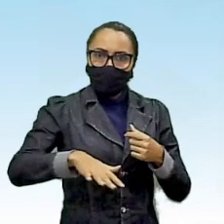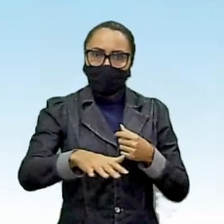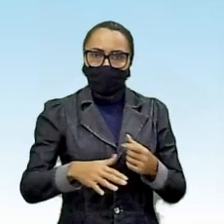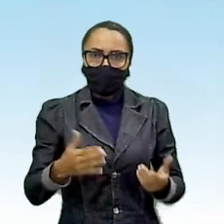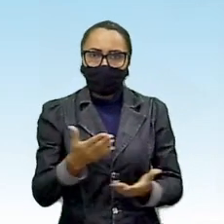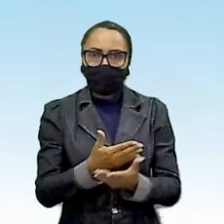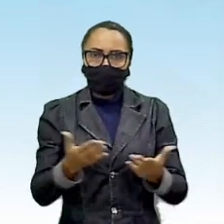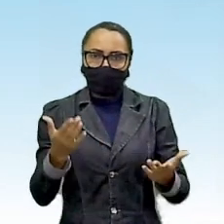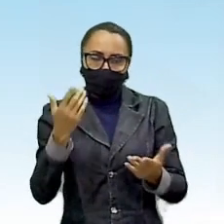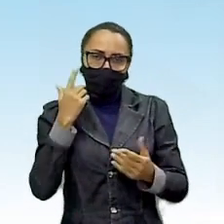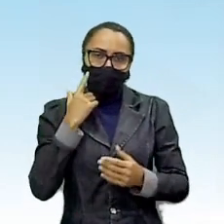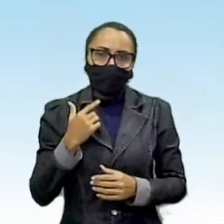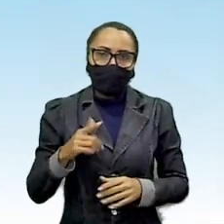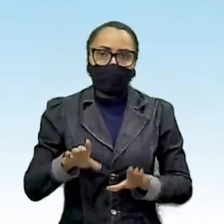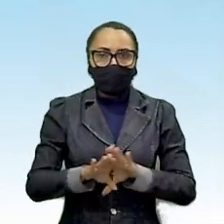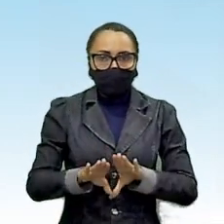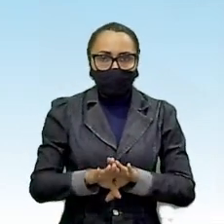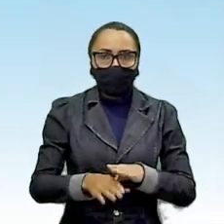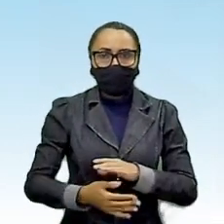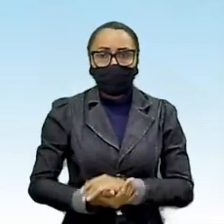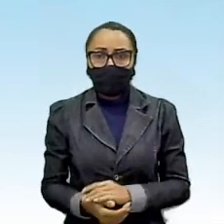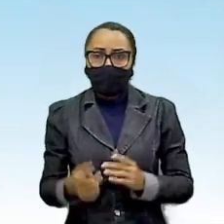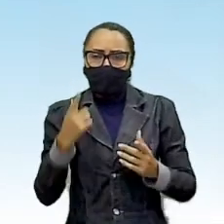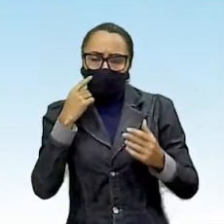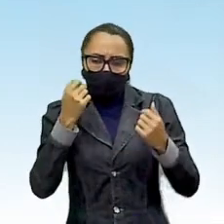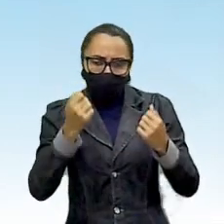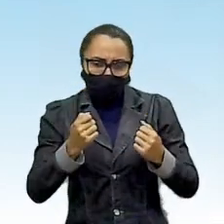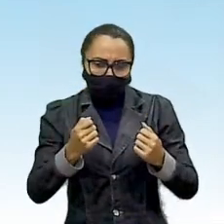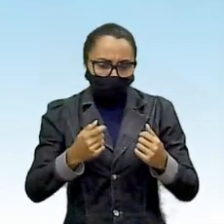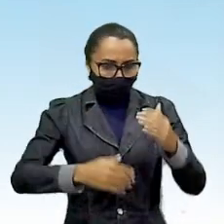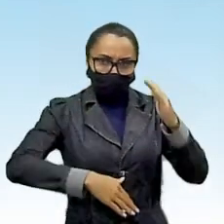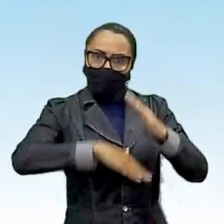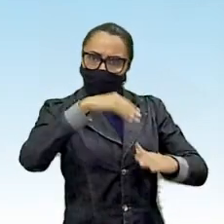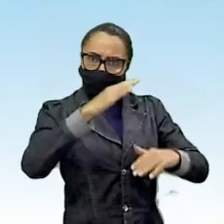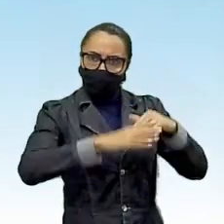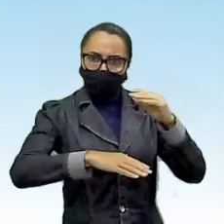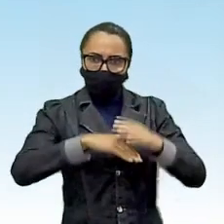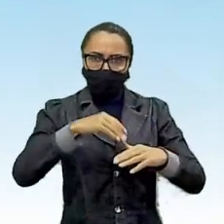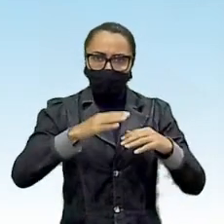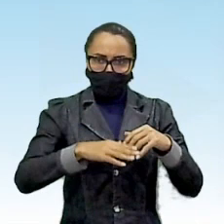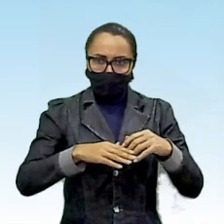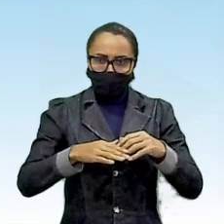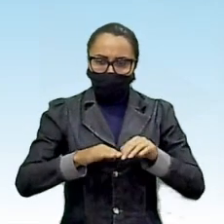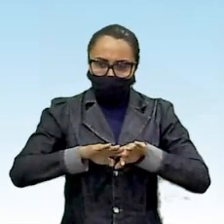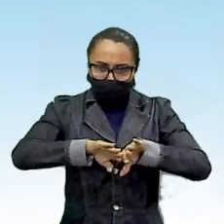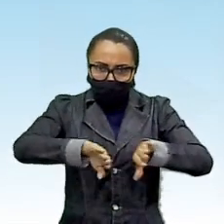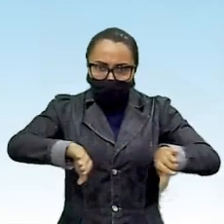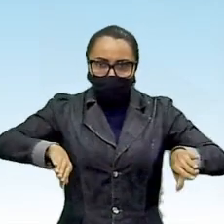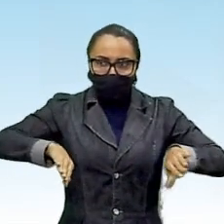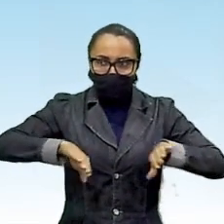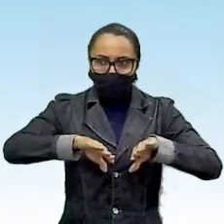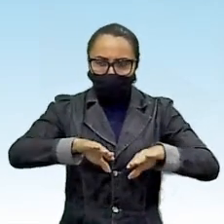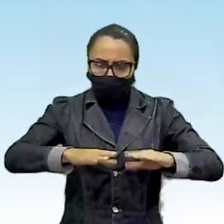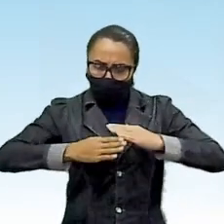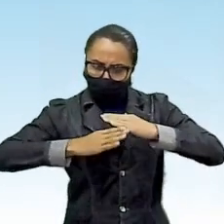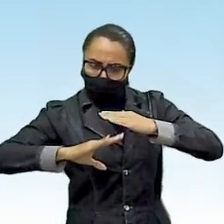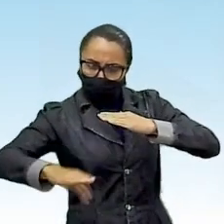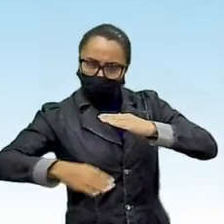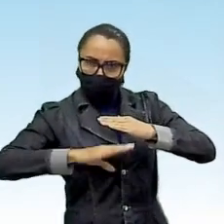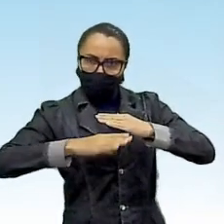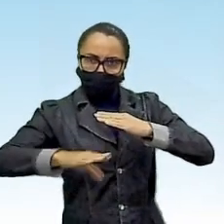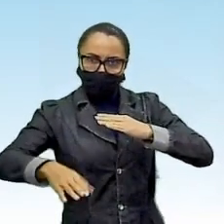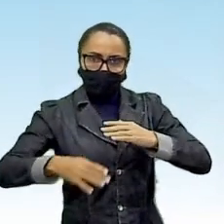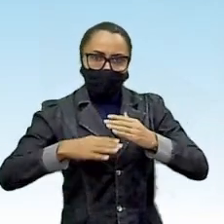condições hiperbáricas, para aqueles profissionais de mergulho e também alguns específicos da construção